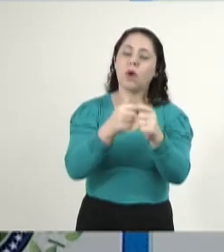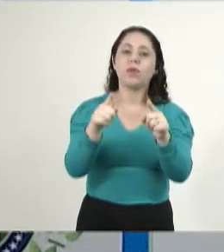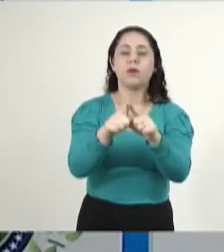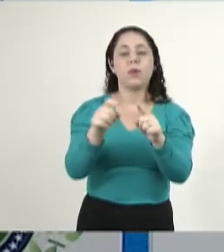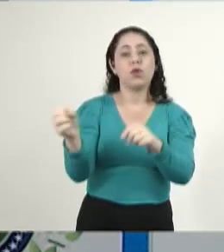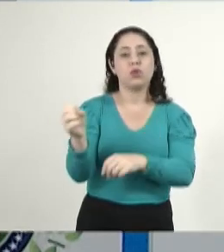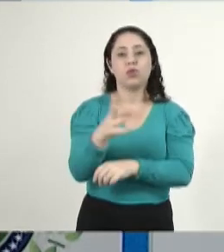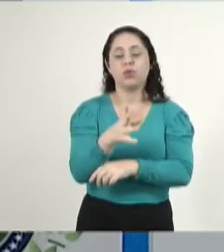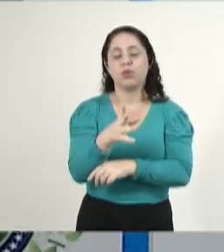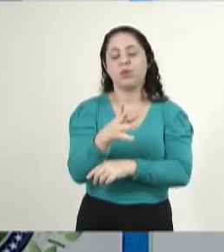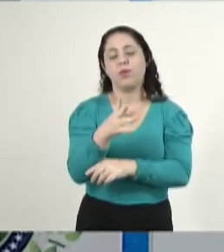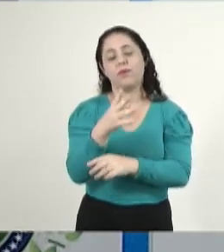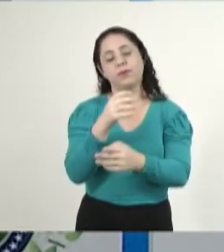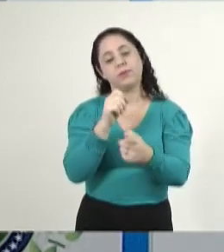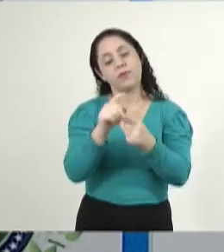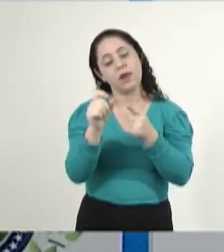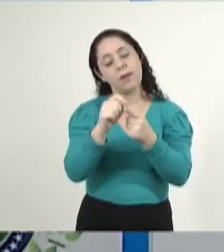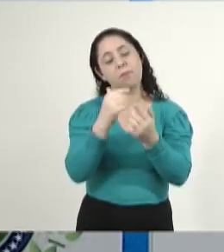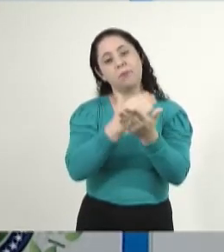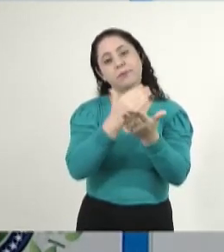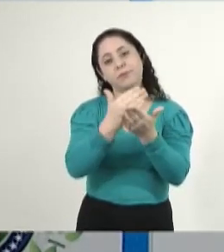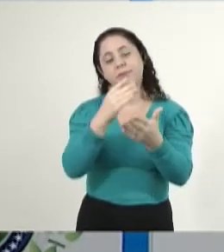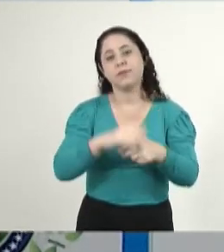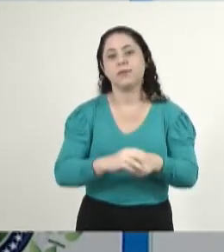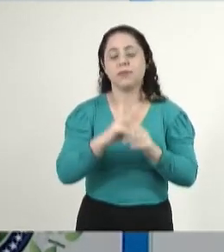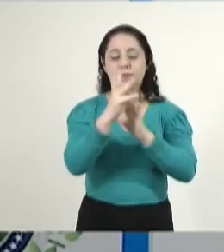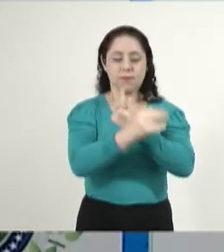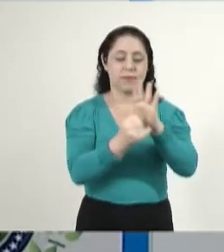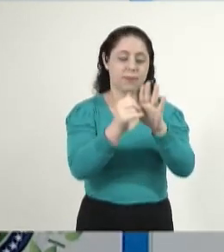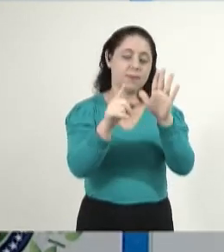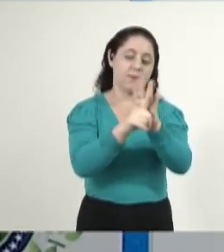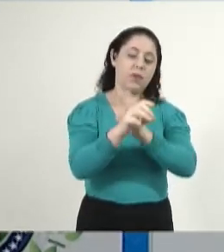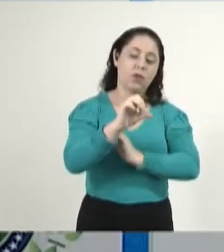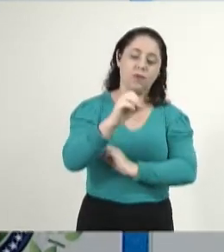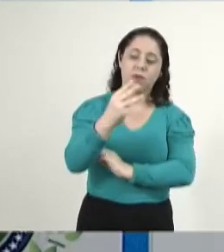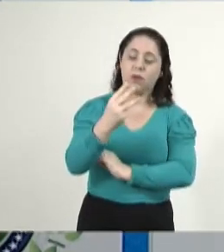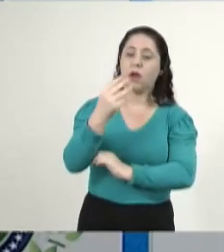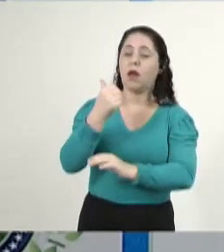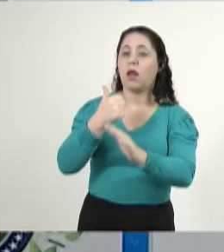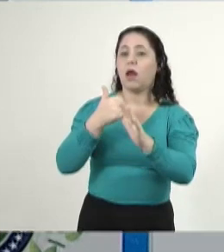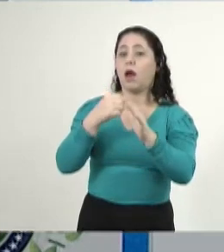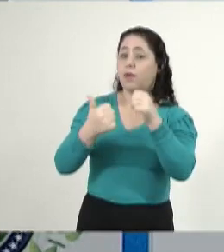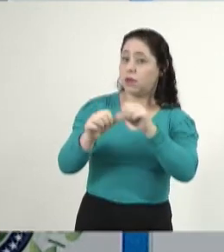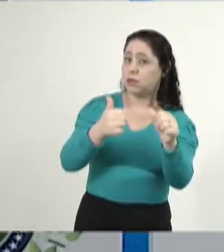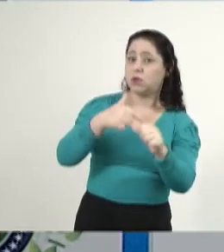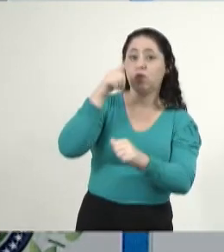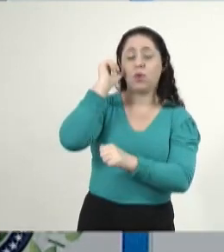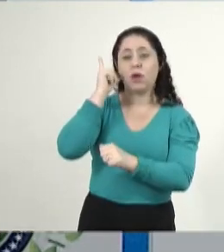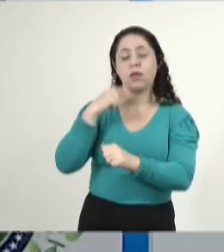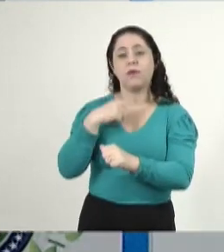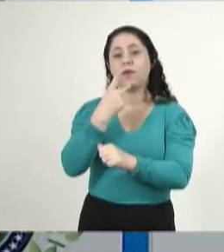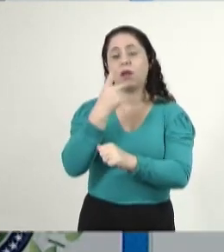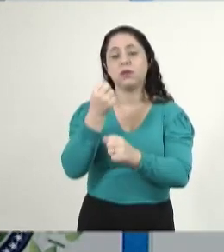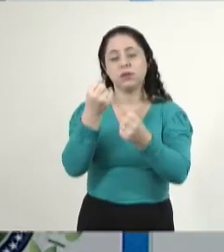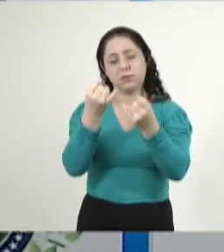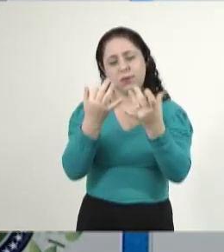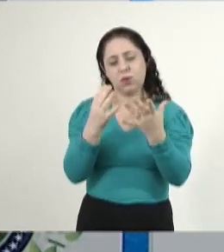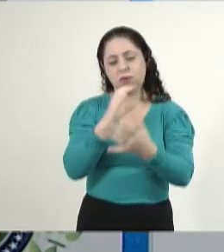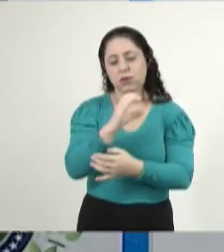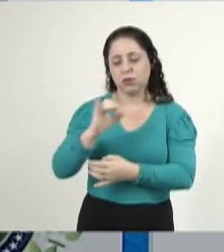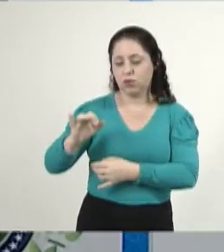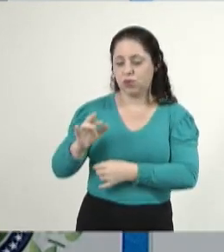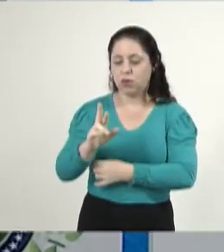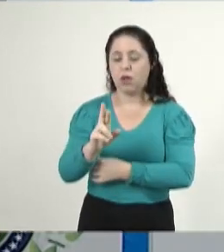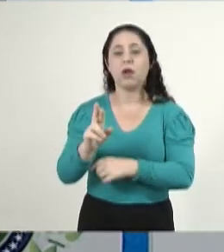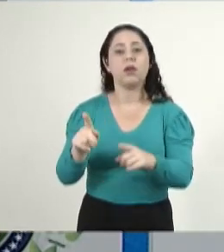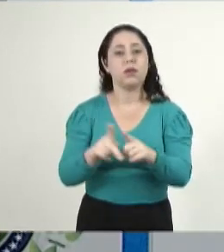um novo valor das parcelas. Esse projeto de lei de número 93, ele foi analisado ontem, a gente já inclusive falou sobre ele na Comissão de Constituição, Justiça